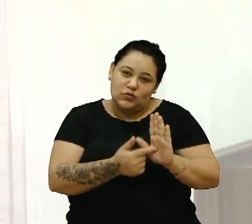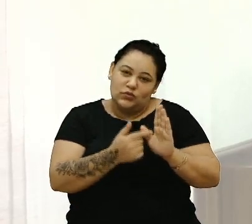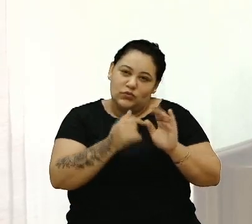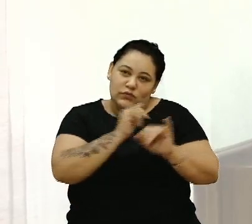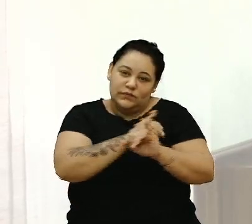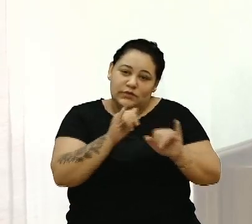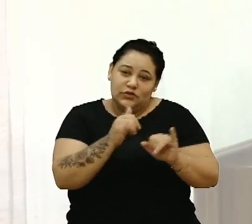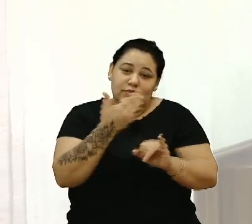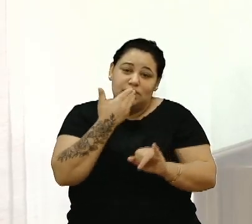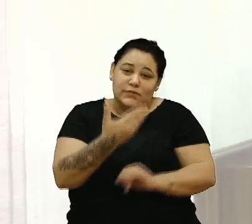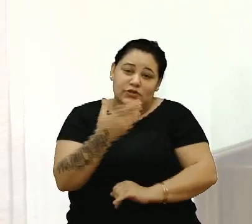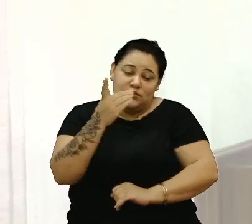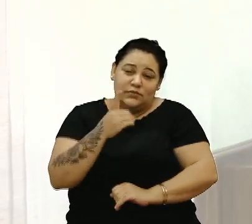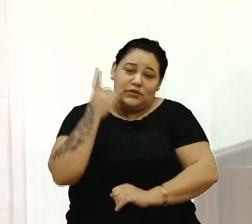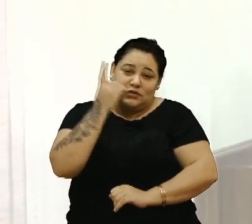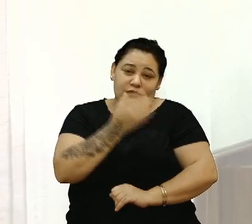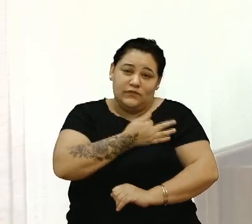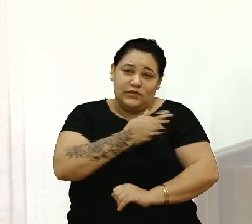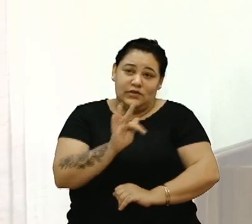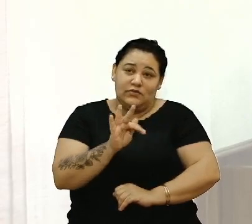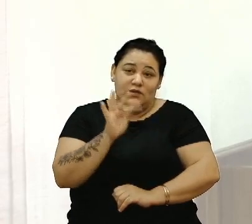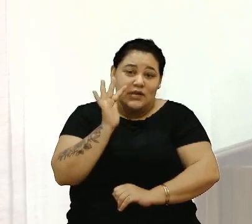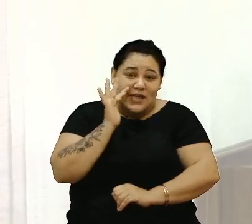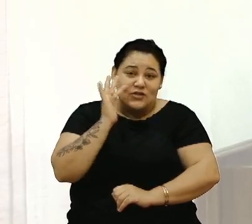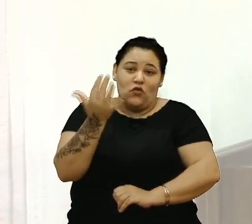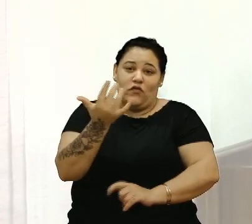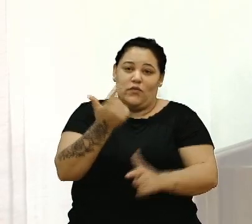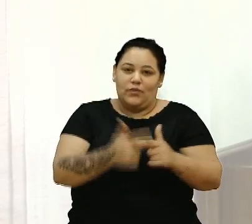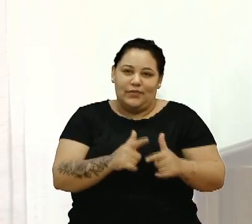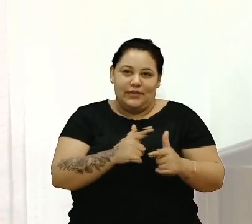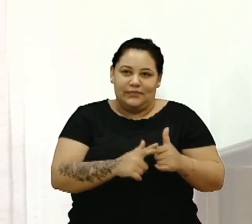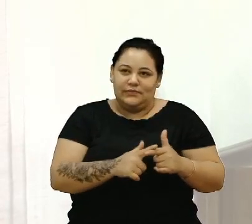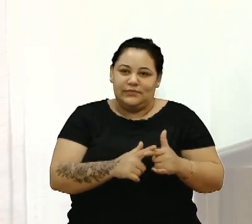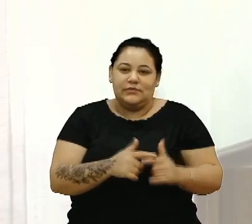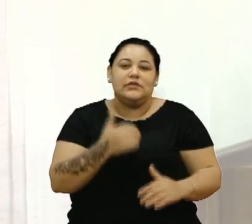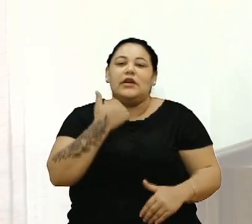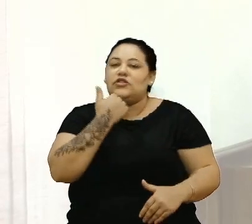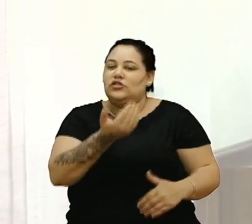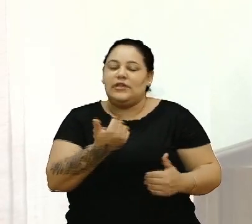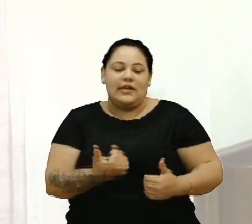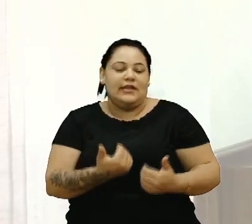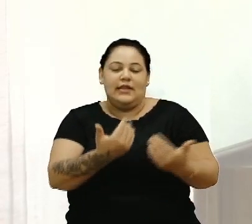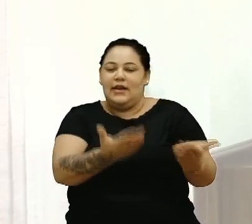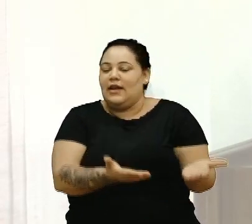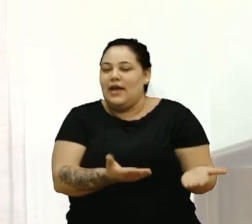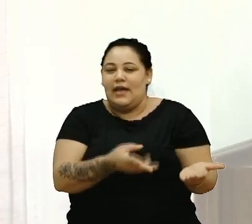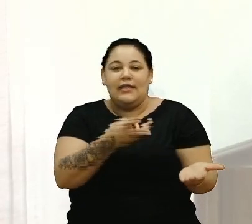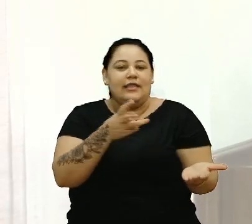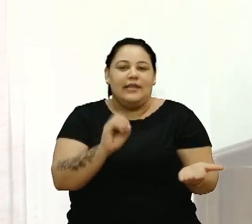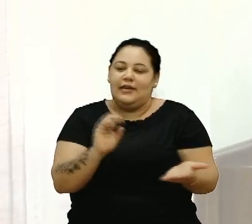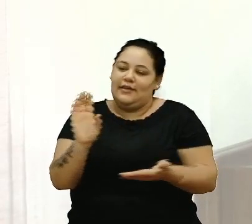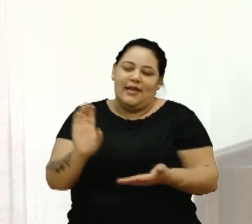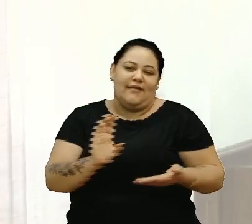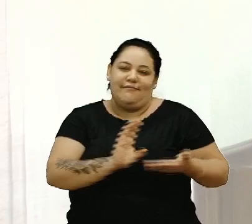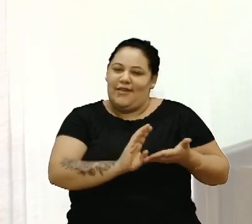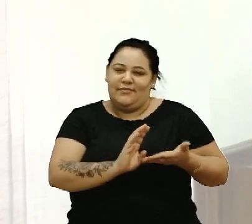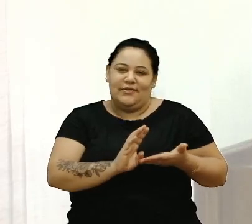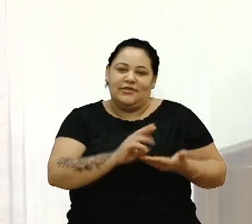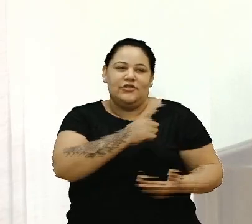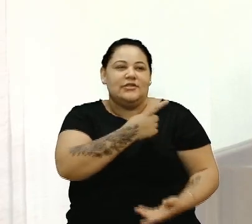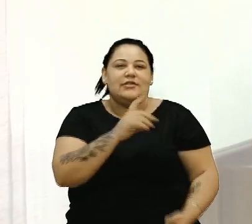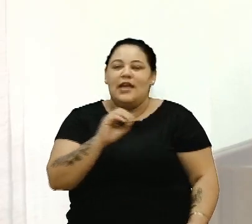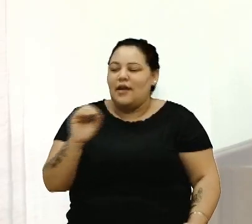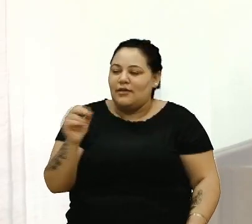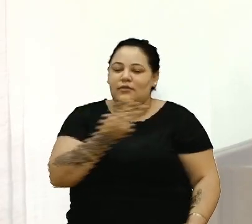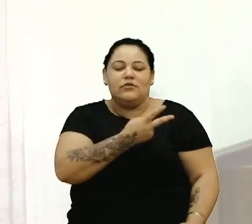deputados federais solucionarem os problemas. Não adianta entregar 30 emendas de 100, 200 mil para